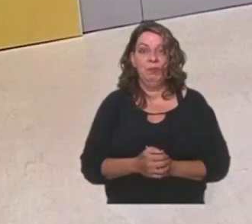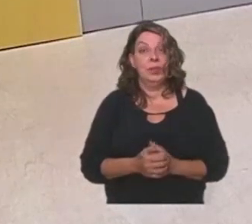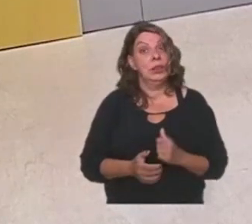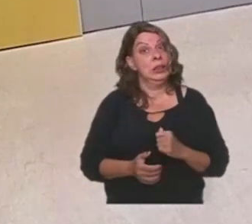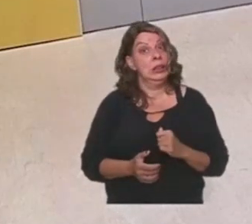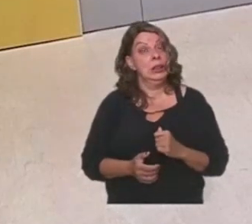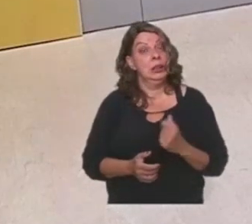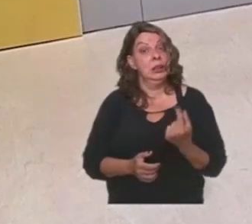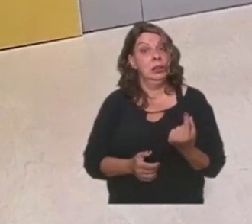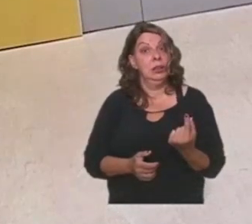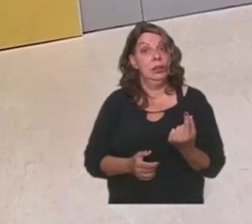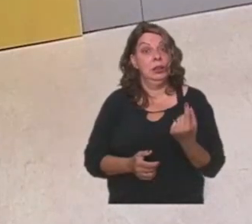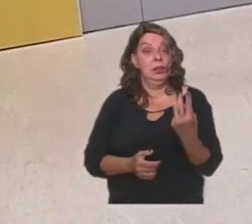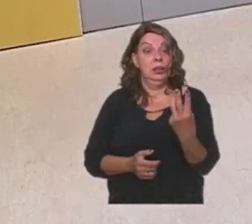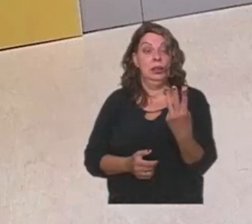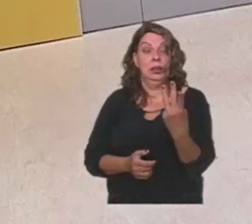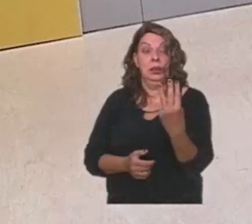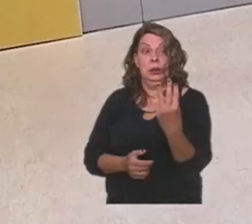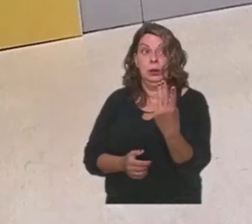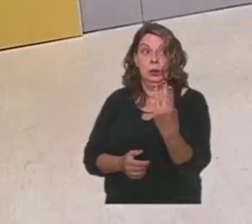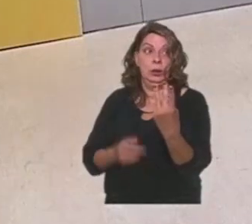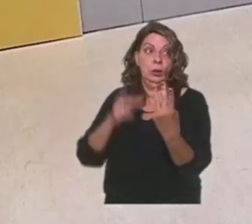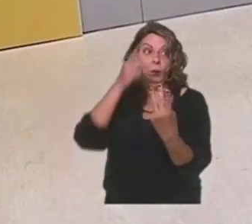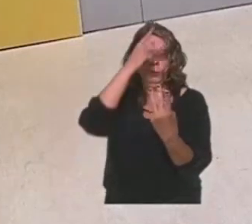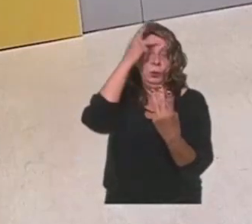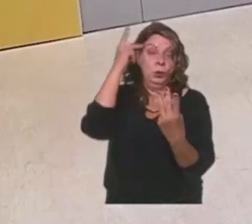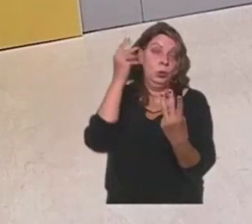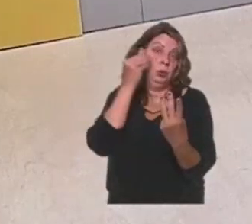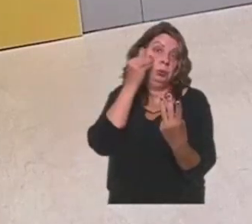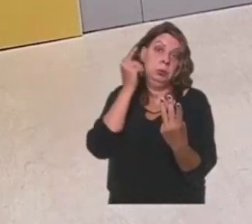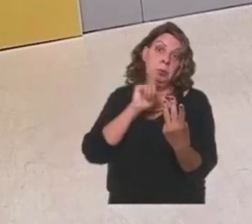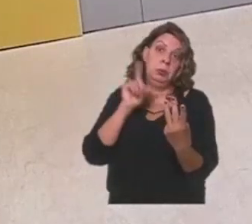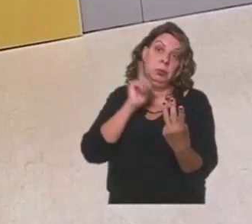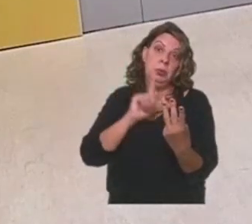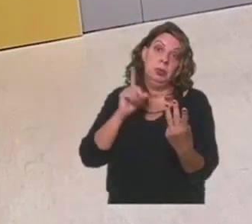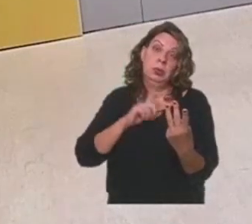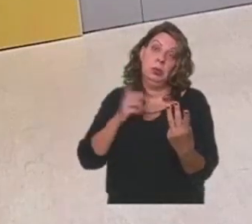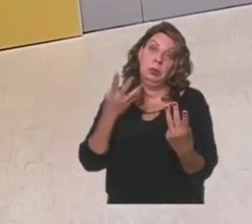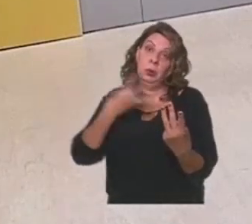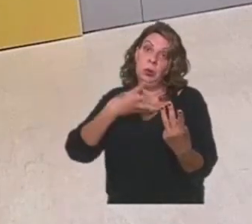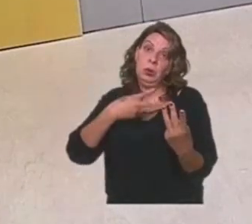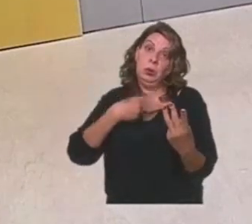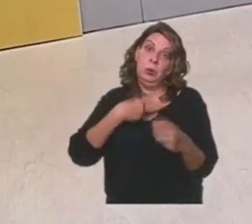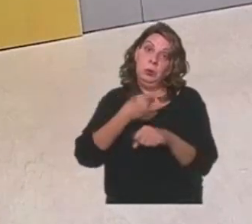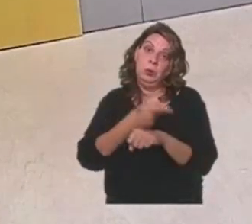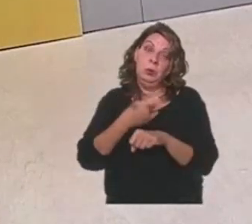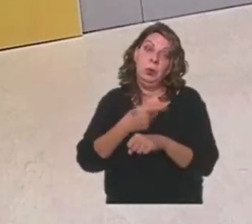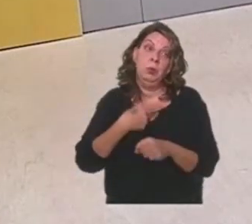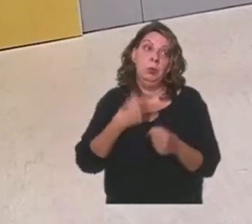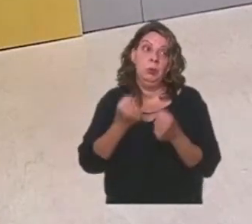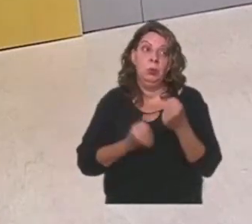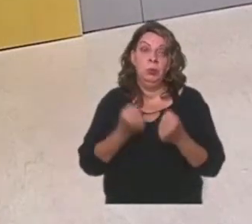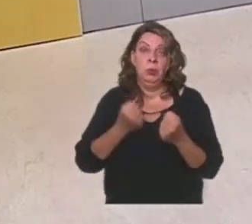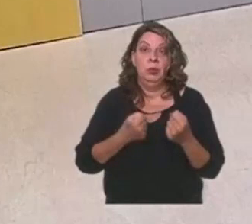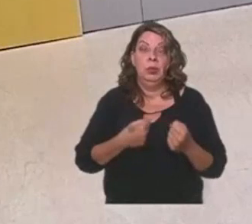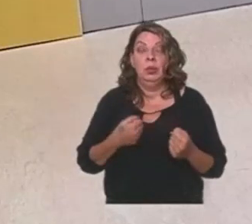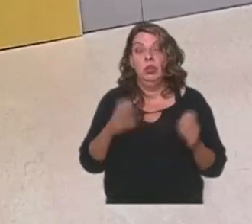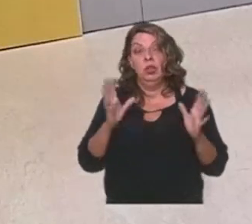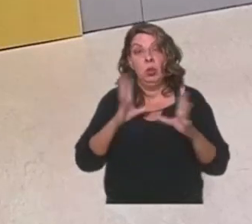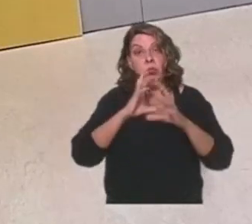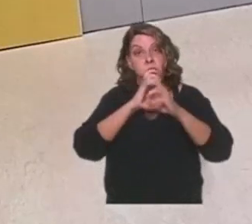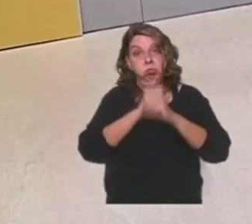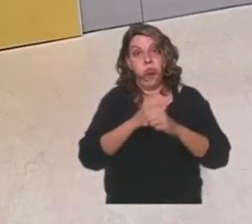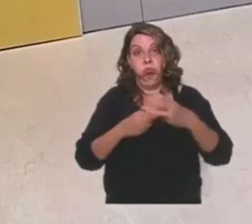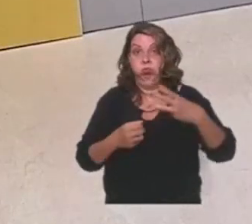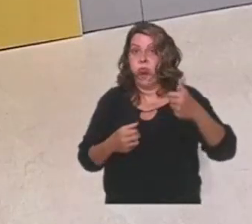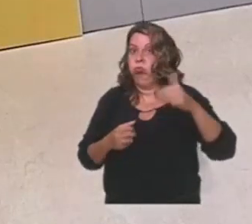Temos agora uma disputa, são três títulos com possibilidades de levar o nosso quarto prêmio, uma Ford Ranger. 32 bolinhas